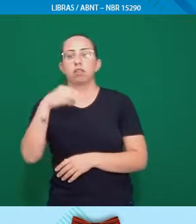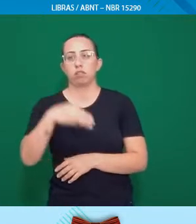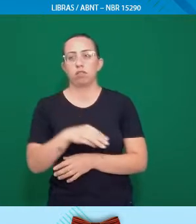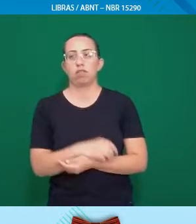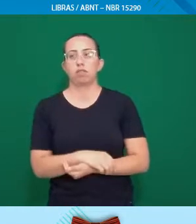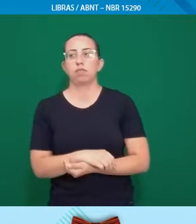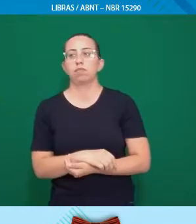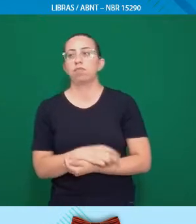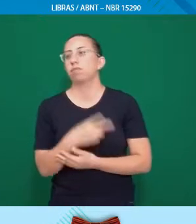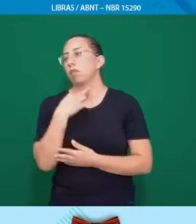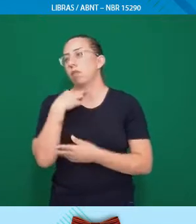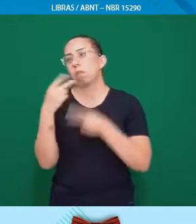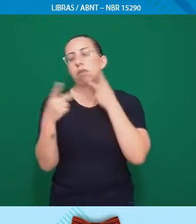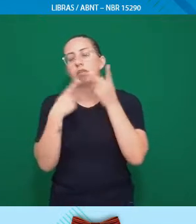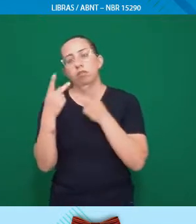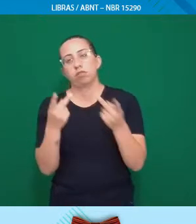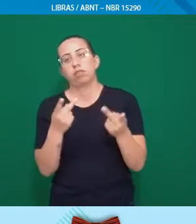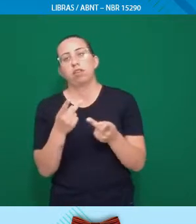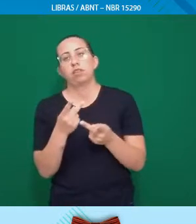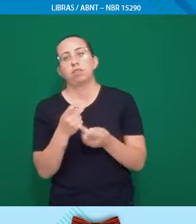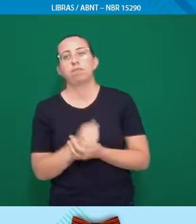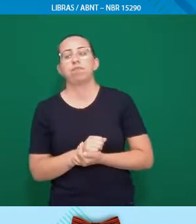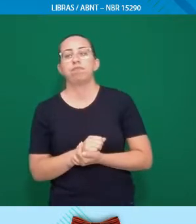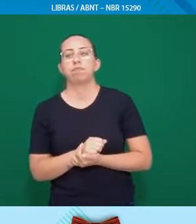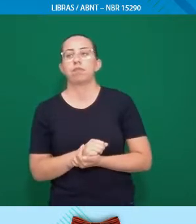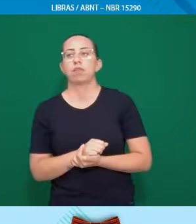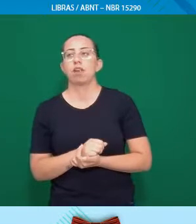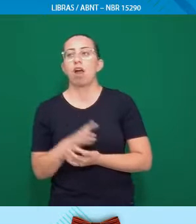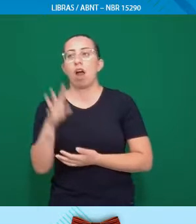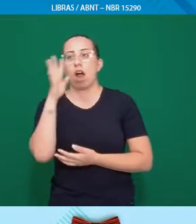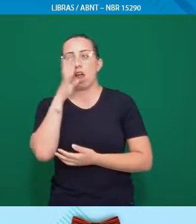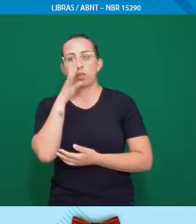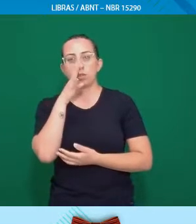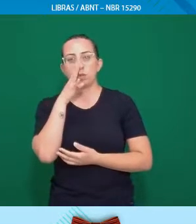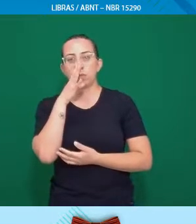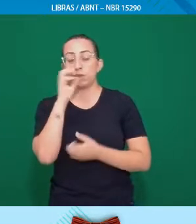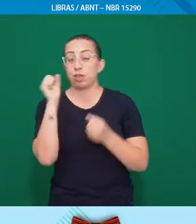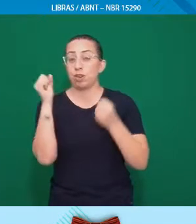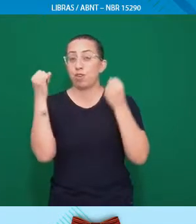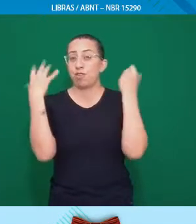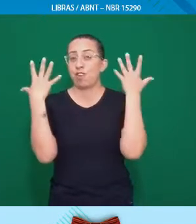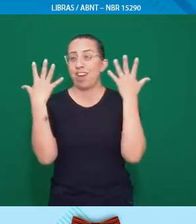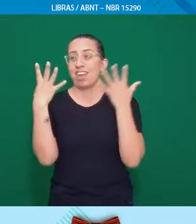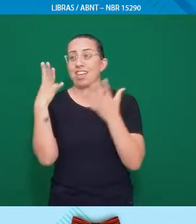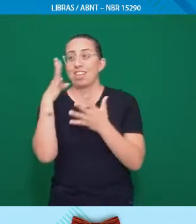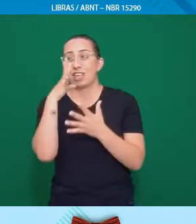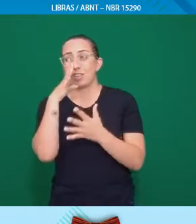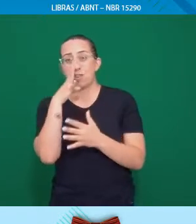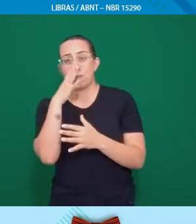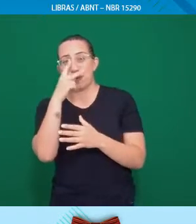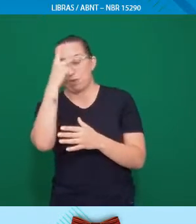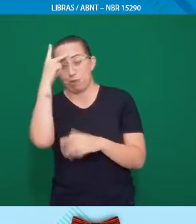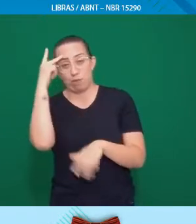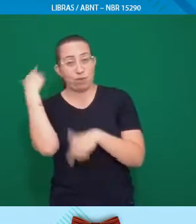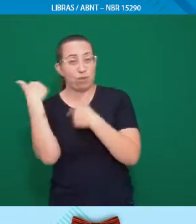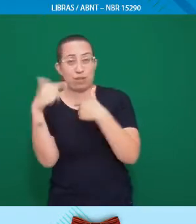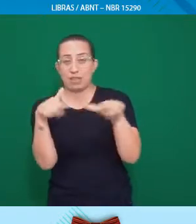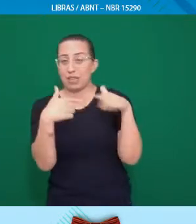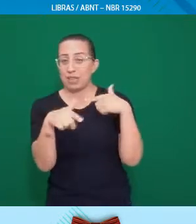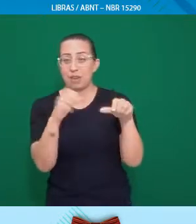eu sou suspeito em falar né eu admiro muito essa festa admiro muito as pessoas que trabalham